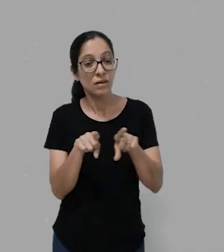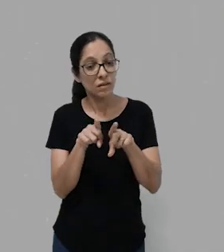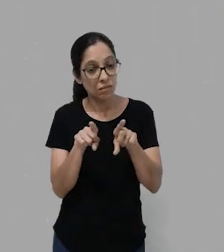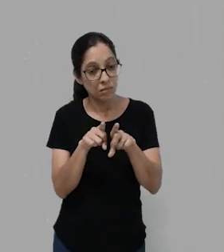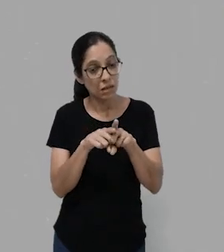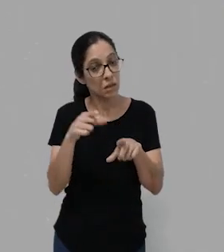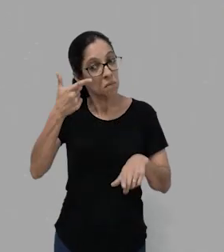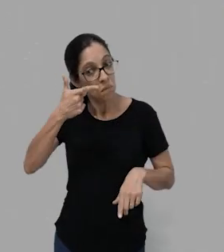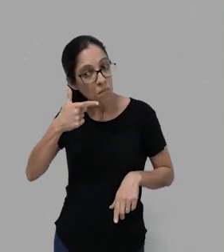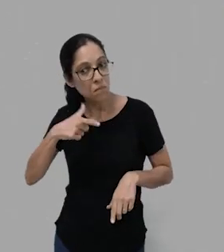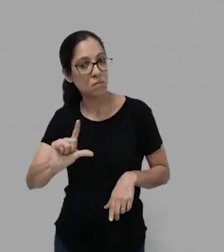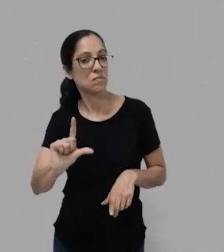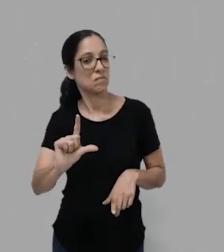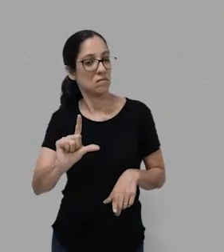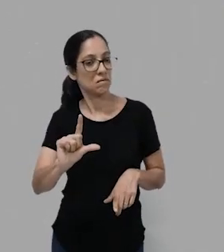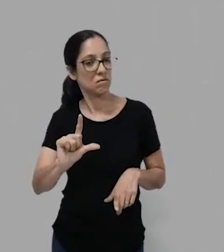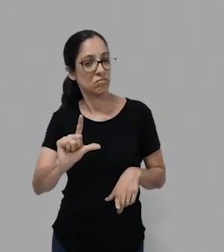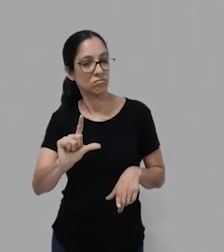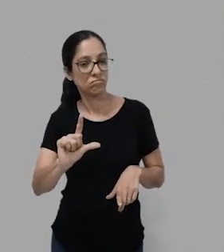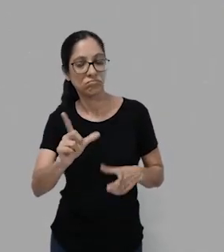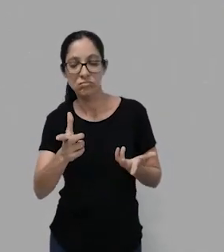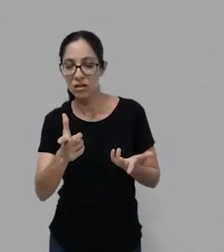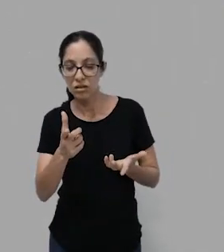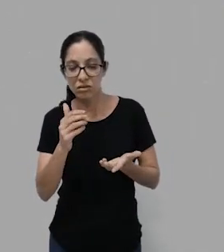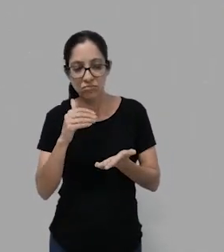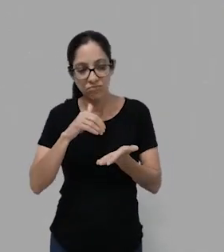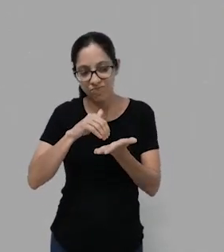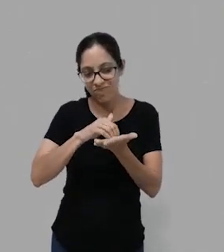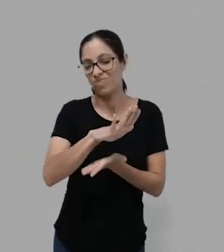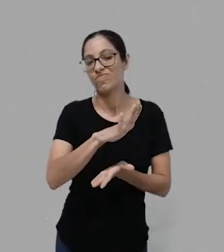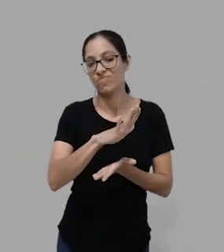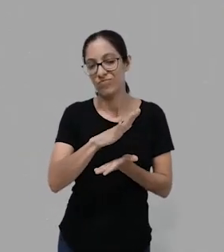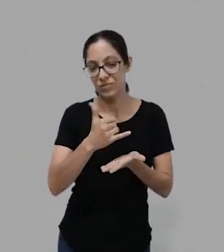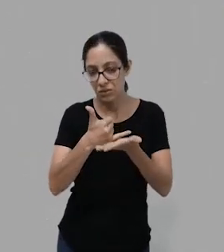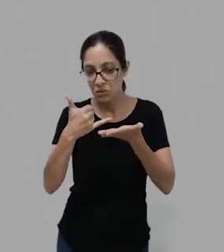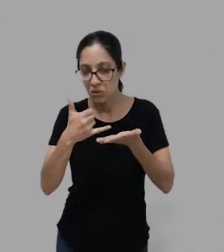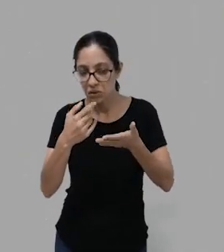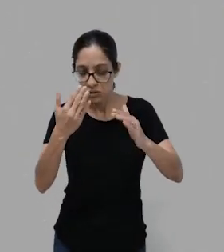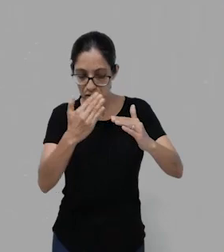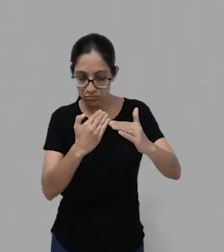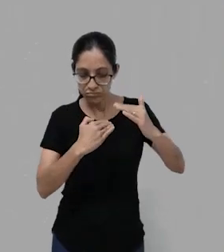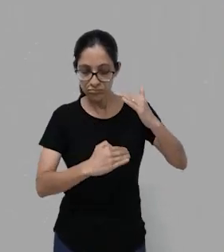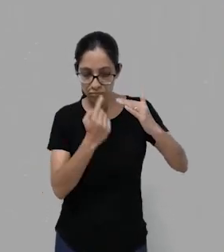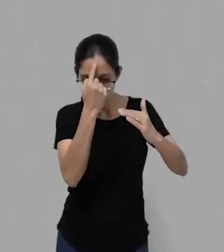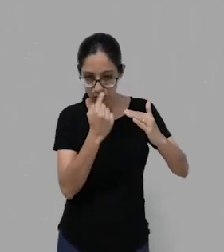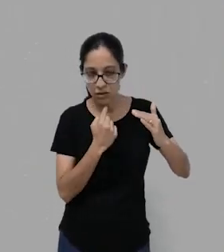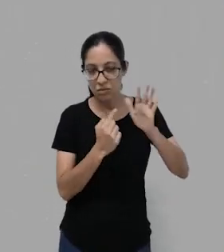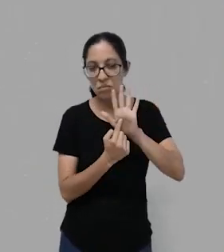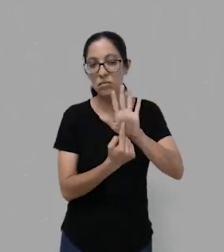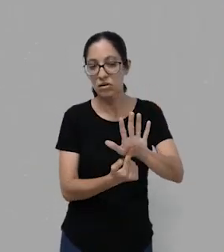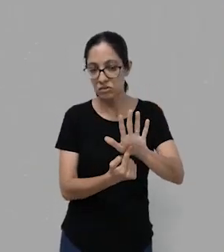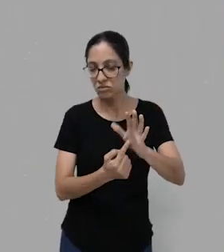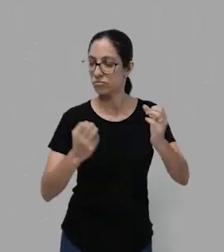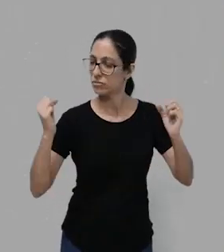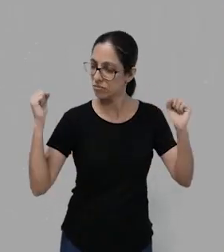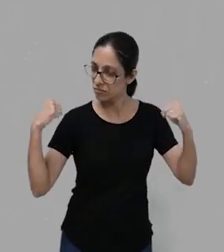se salvar das drogas. Saiu do mundo das drogas. E tá aqui ele embaixo, praticando